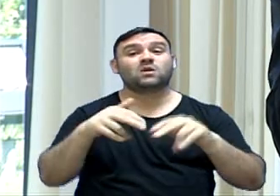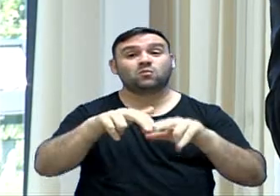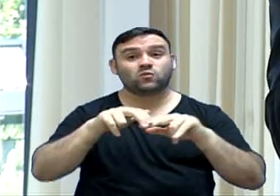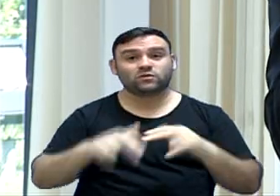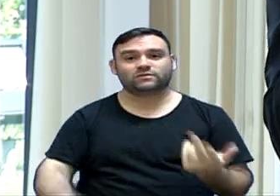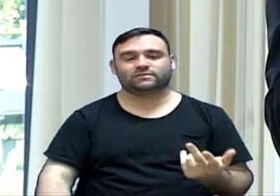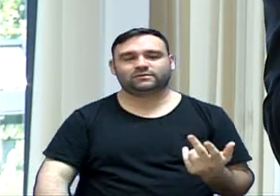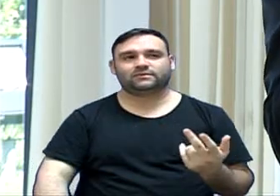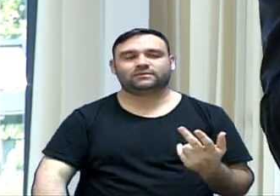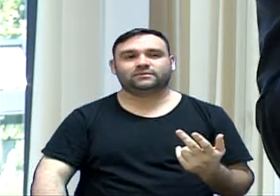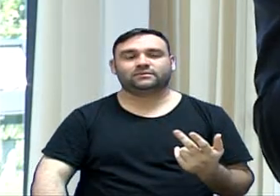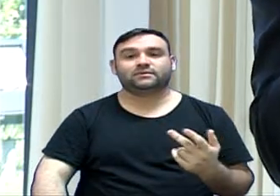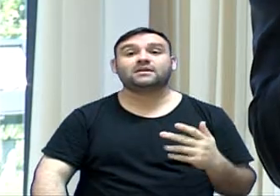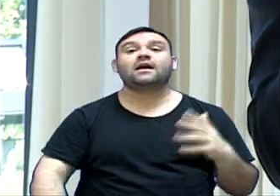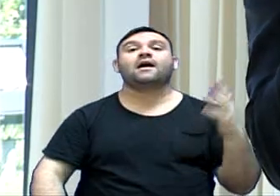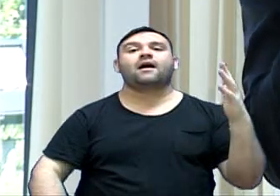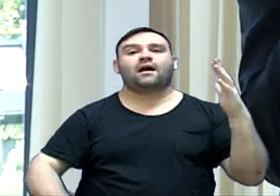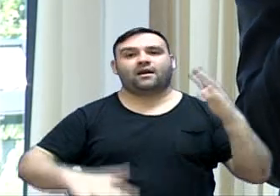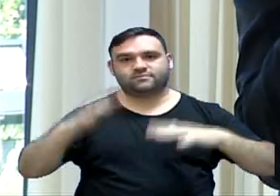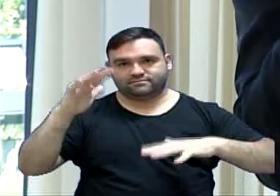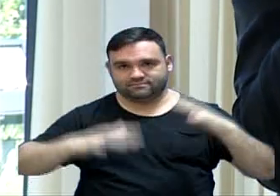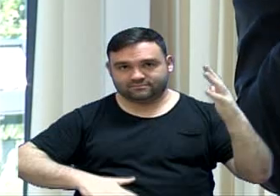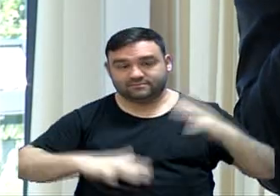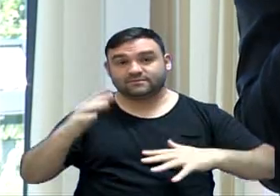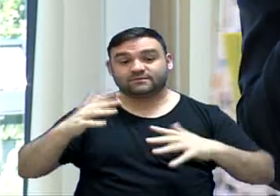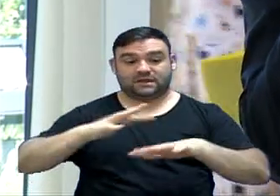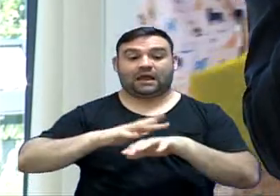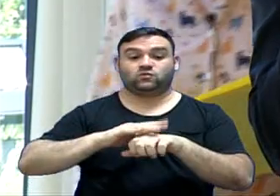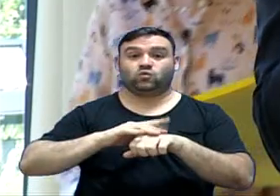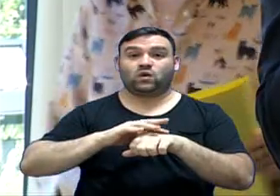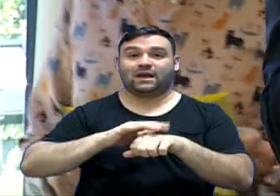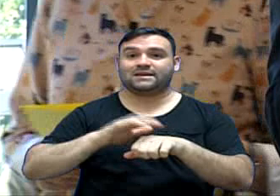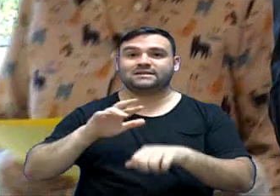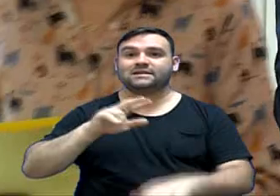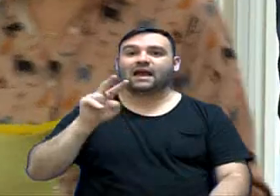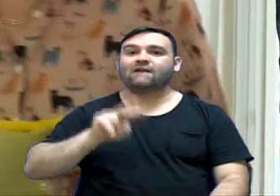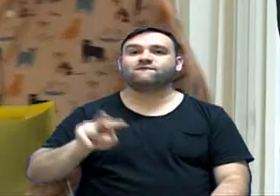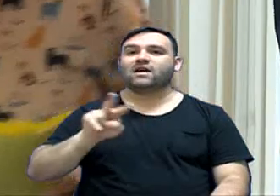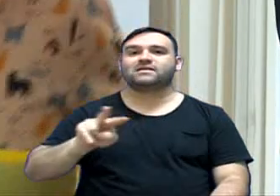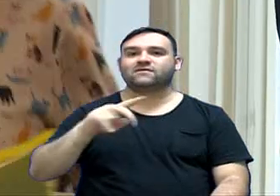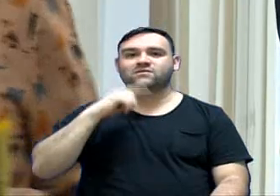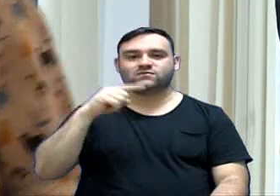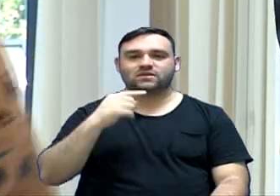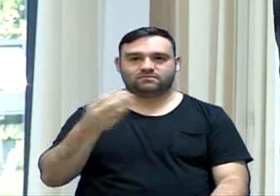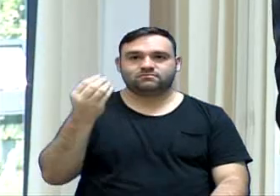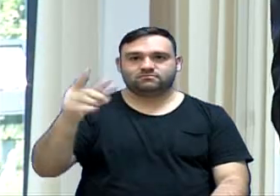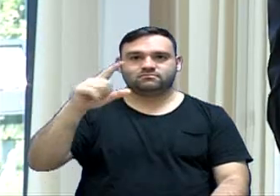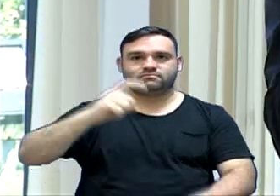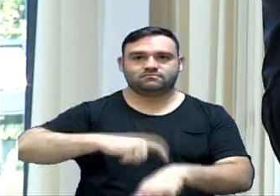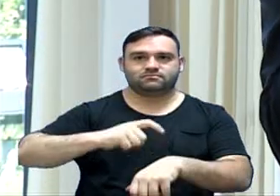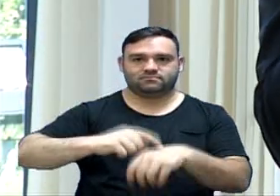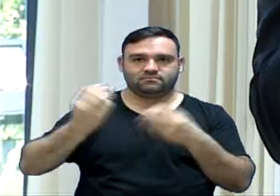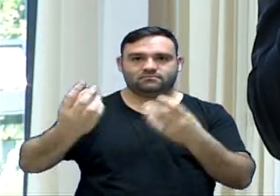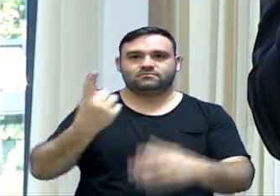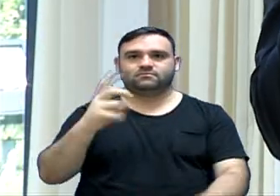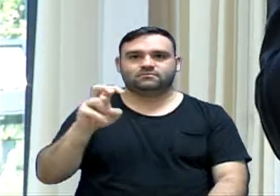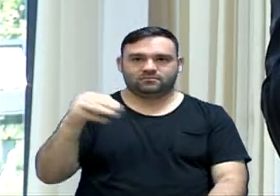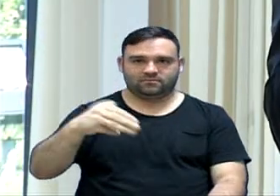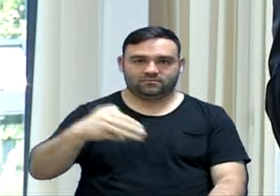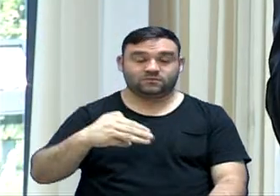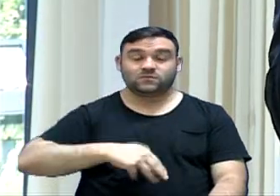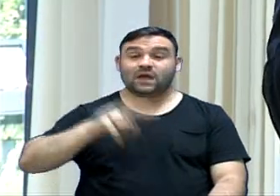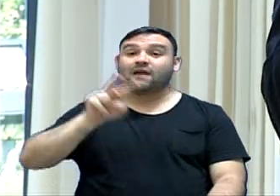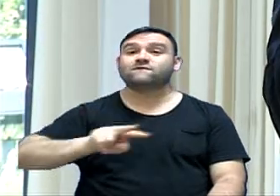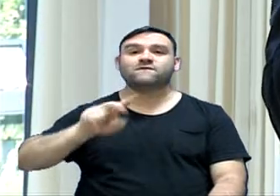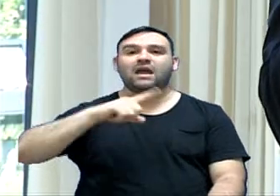disso. Muitas vezes, a doença ela não é visível. Eu cedo meu tempo a Vossa Excelência, os 15 minutos. Não é